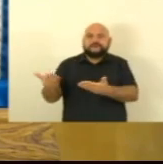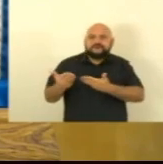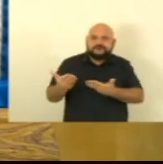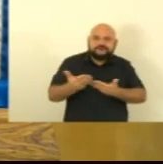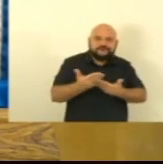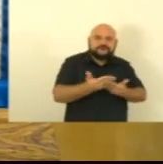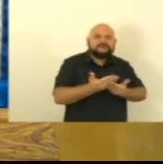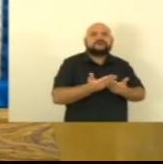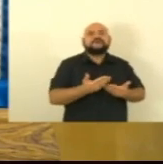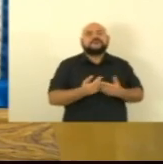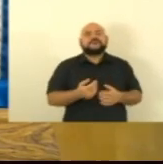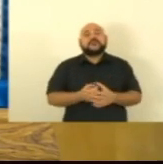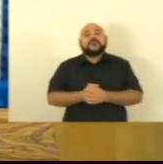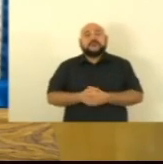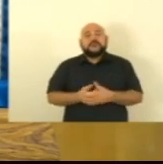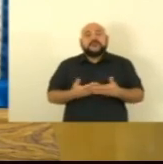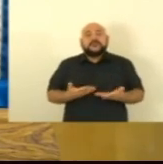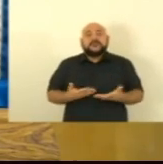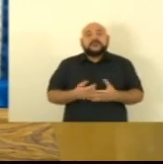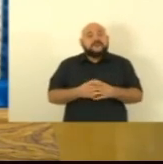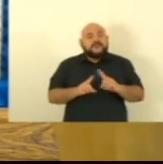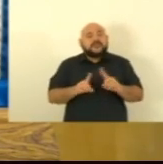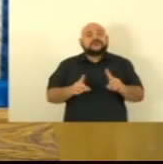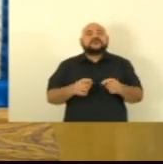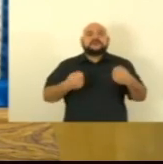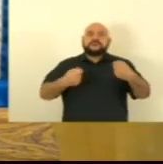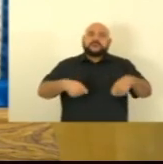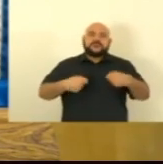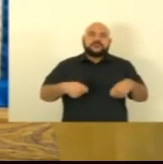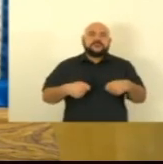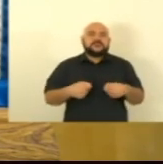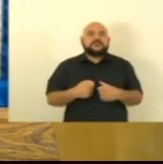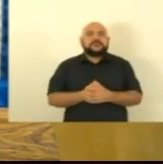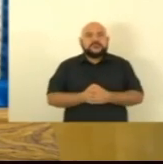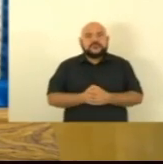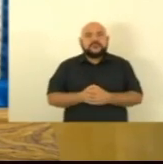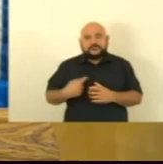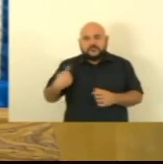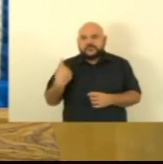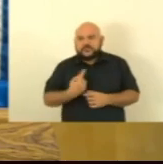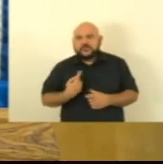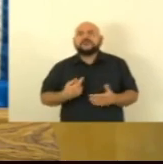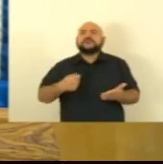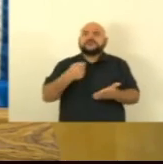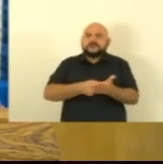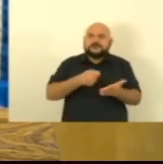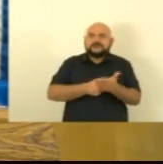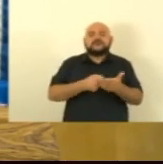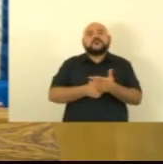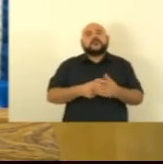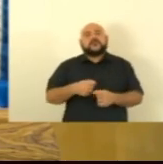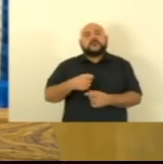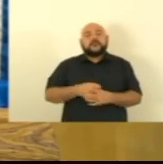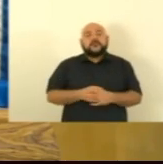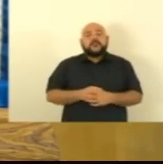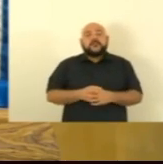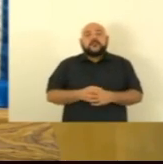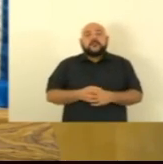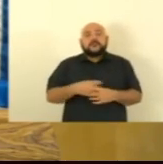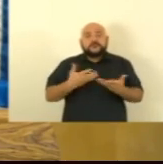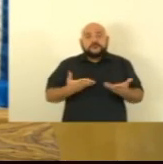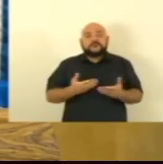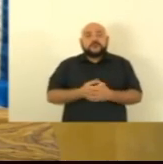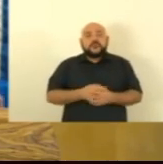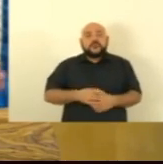lá. No entanto, é preciso que tenha uma intervenção do Estado, uma vez que